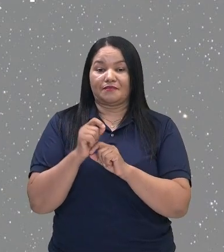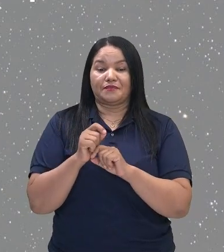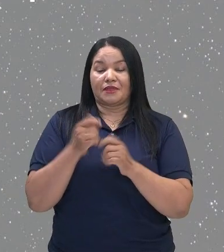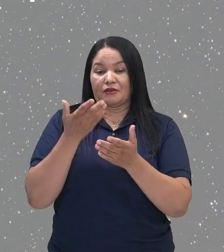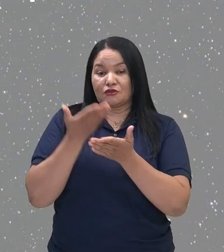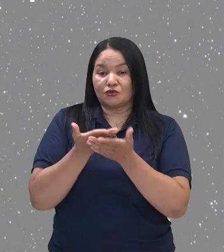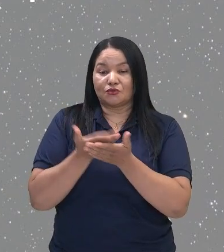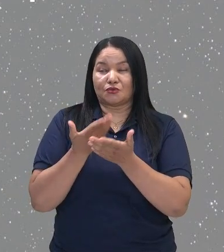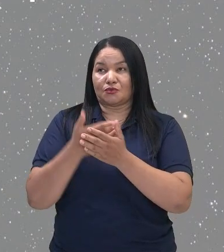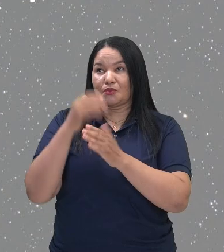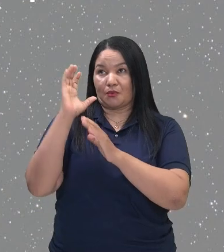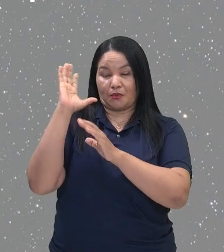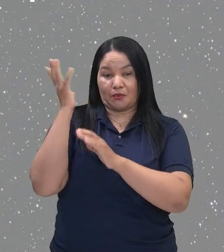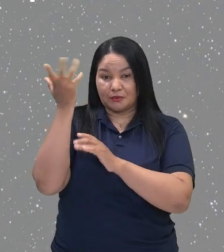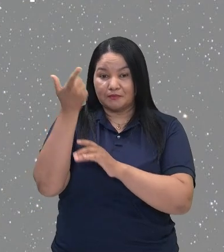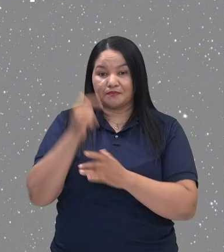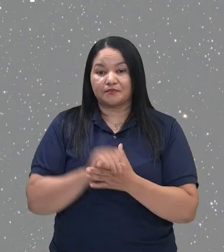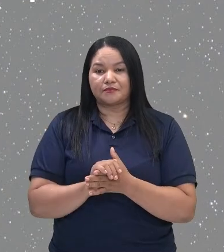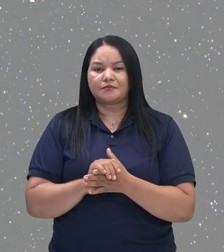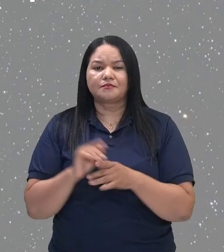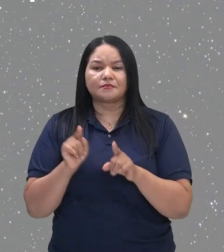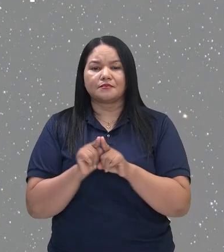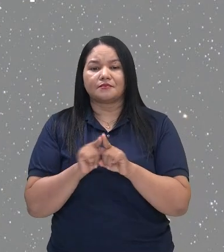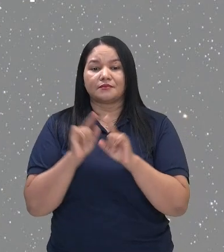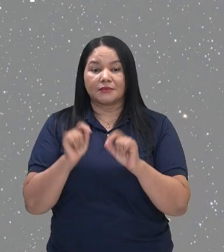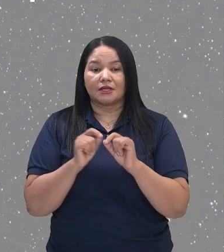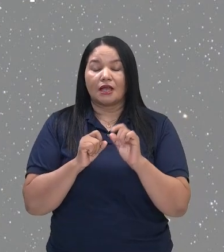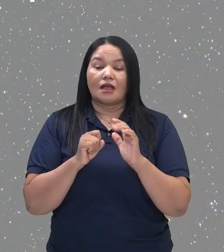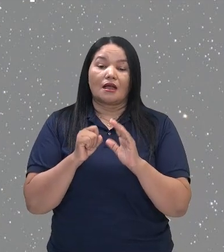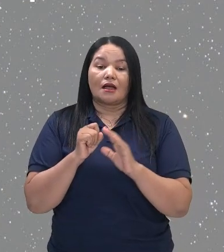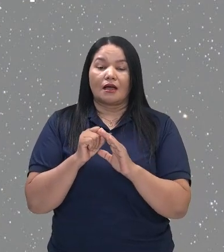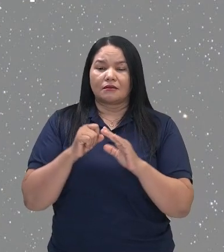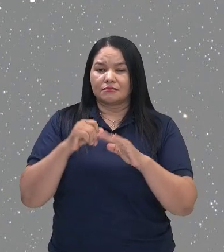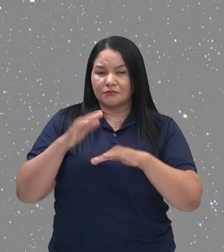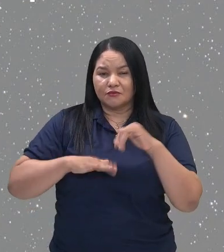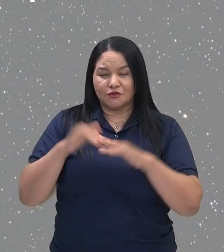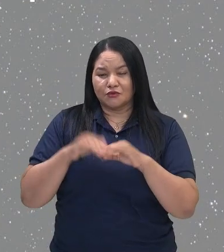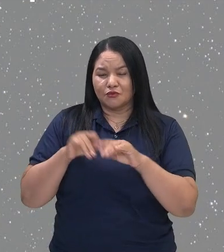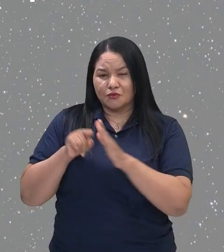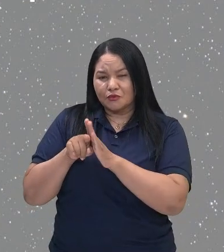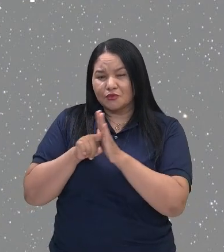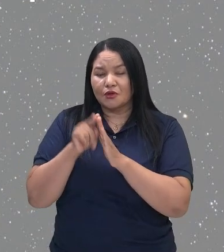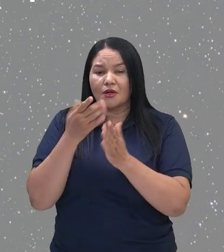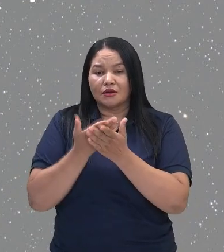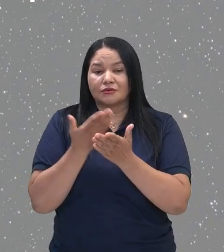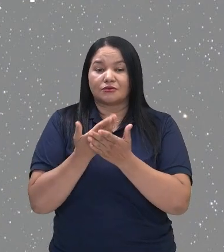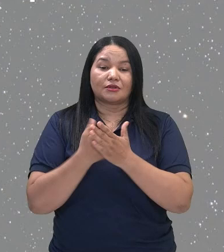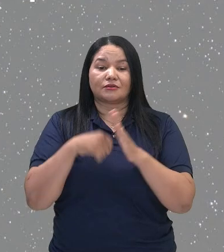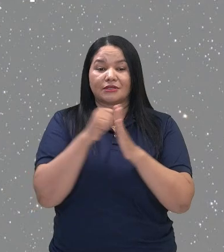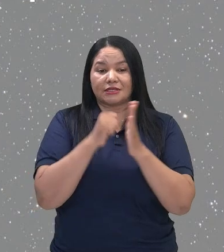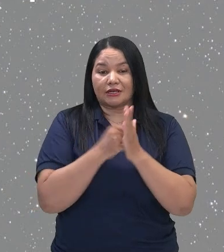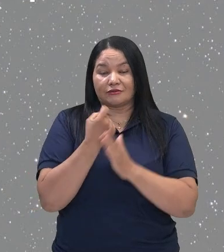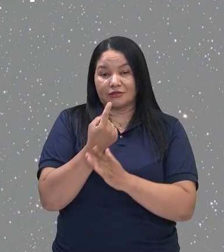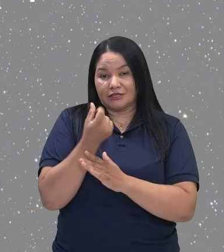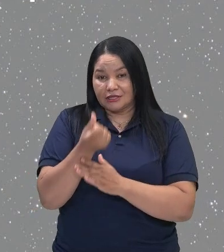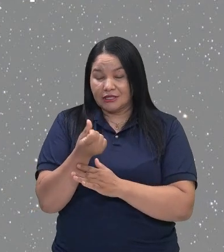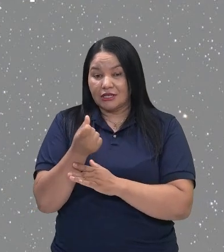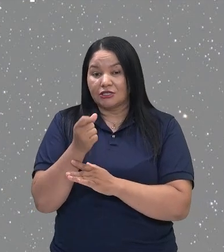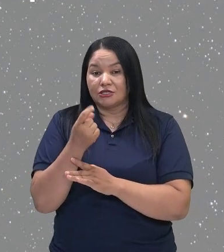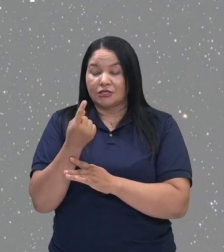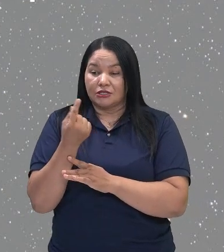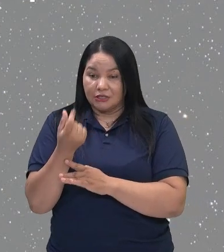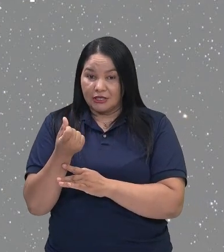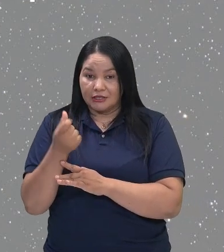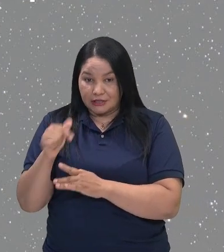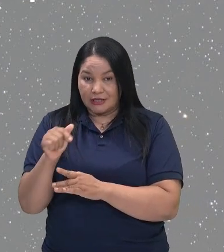exemplo, astrônomos dos séculos 16 e 17, eles começaram a trazer ali, acreditar na